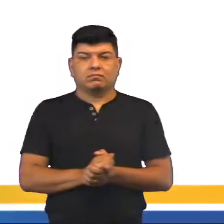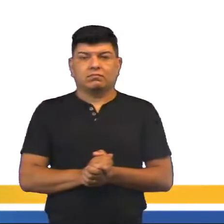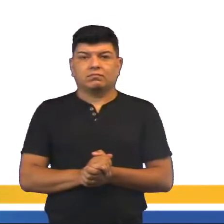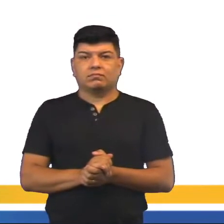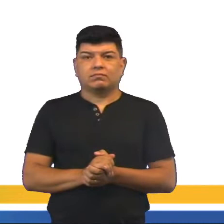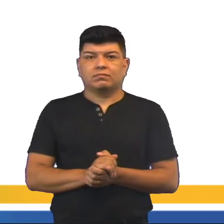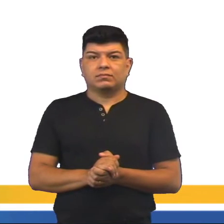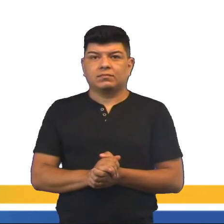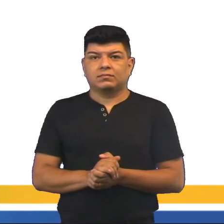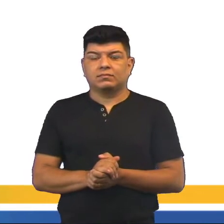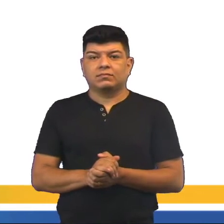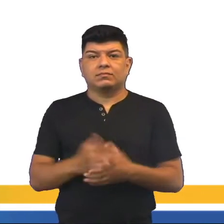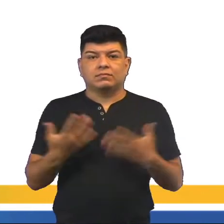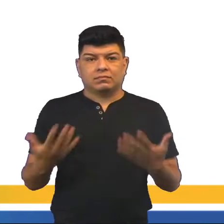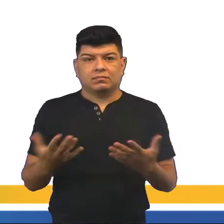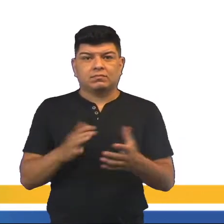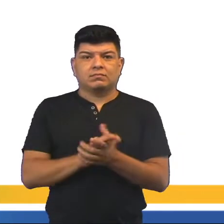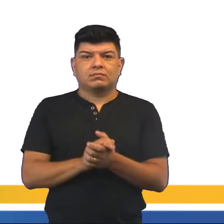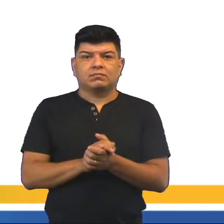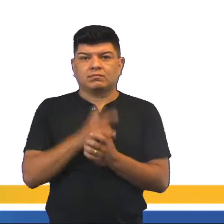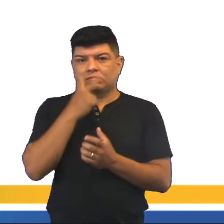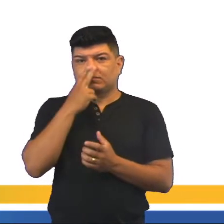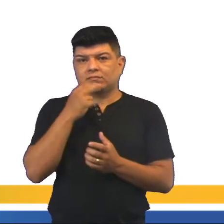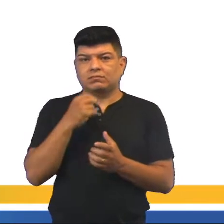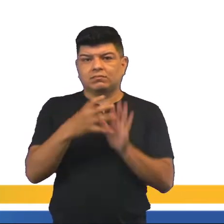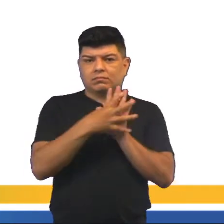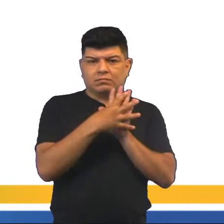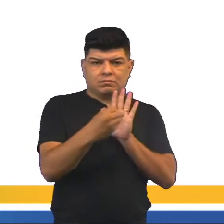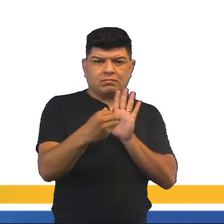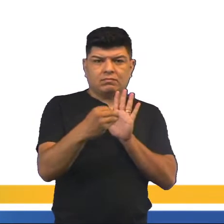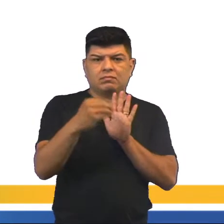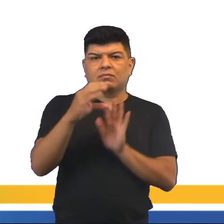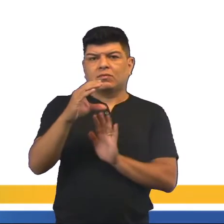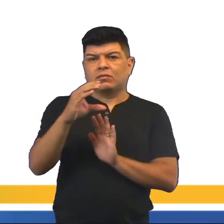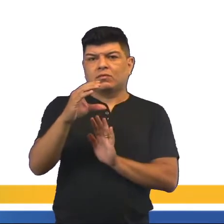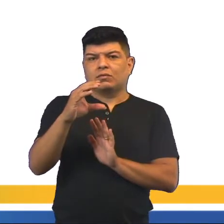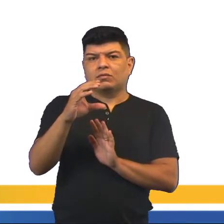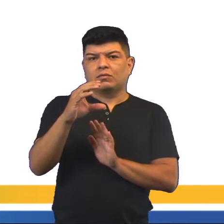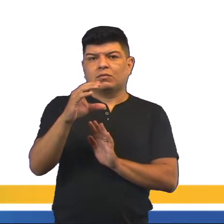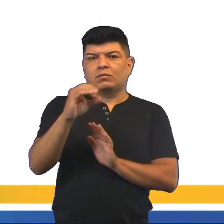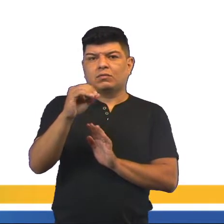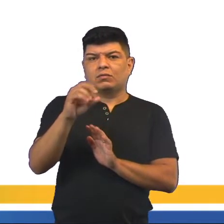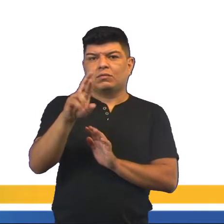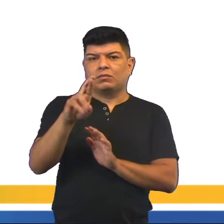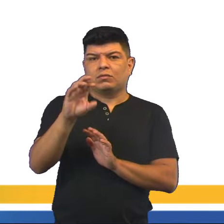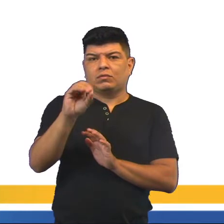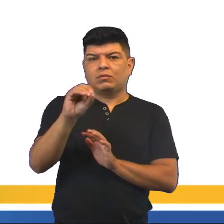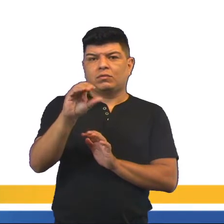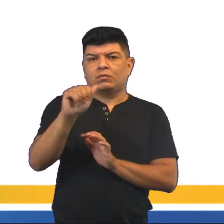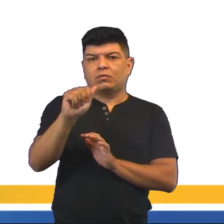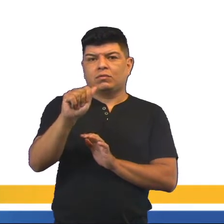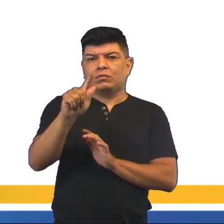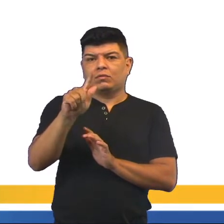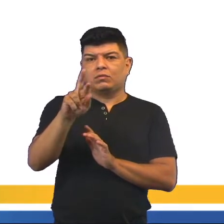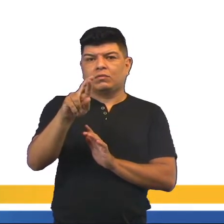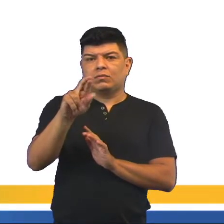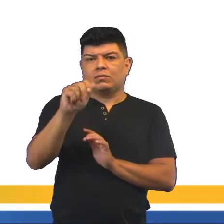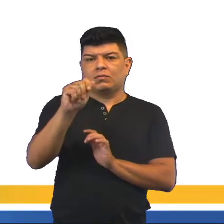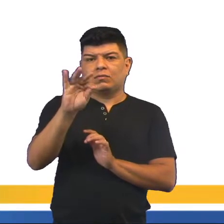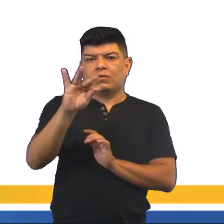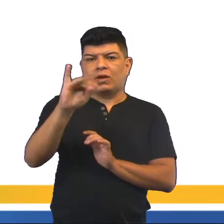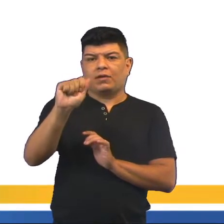lá? Bom, o termo coreografia, né? Quando a gente fala de dança, a dança ela nasceu aí